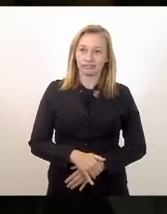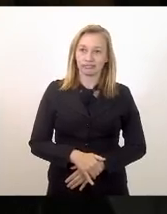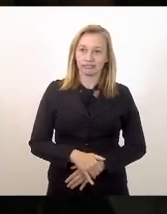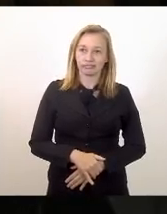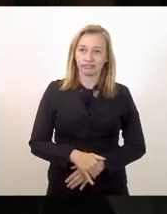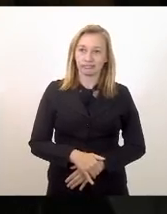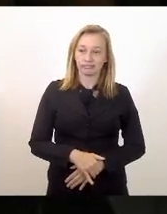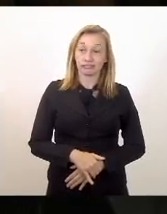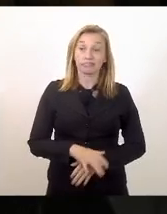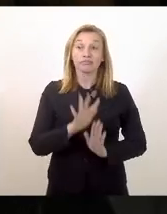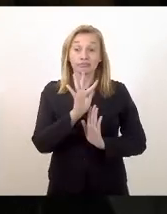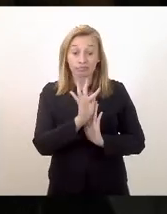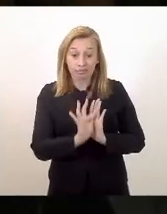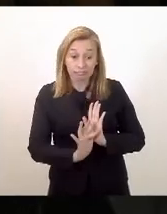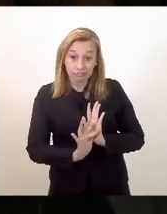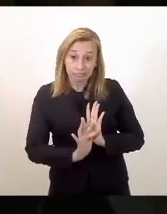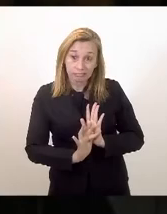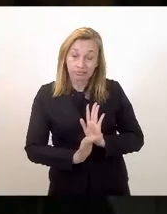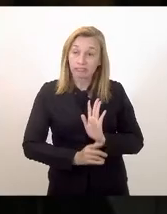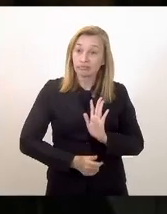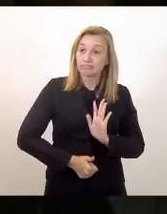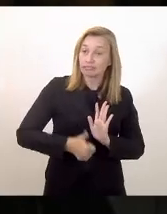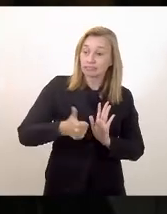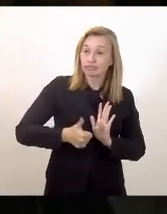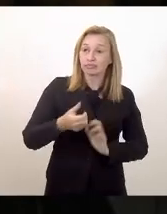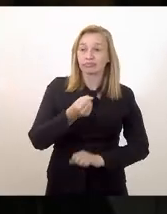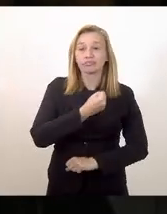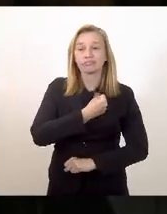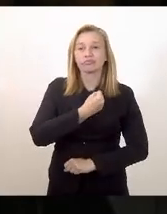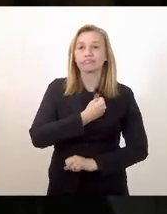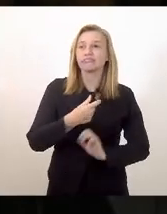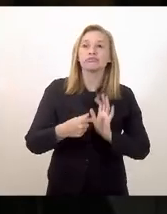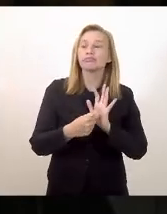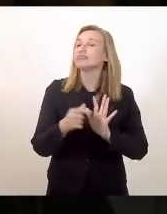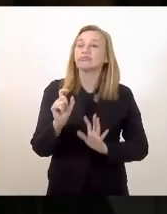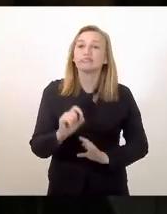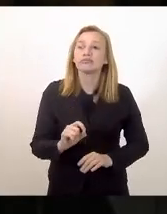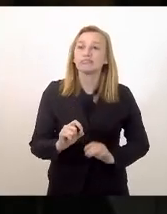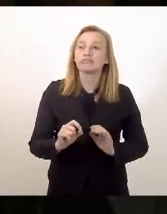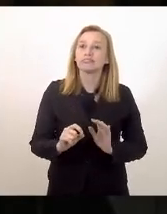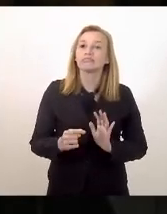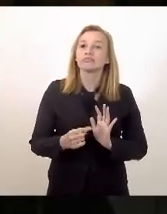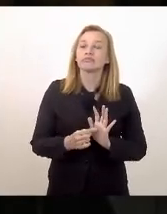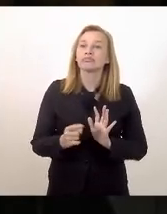os textos publicados nesse primeiro número, aparece aqui o conto